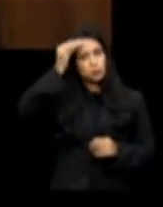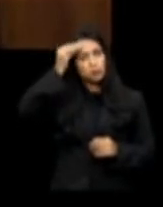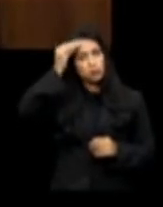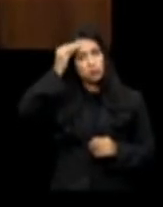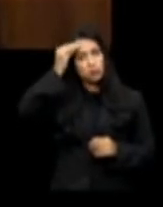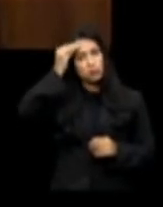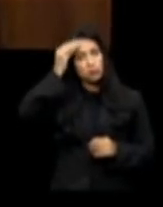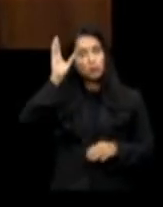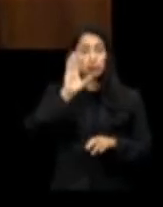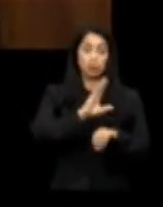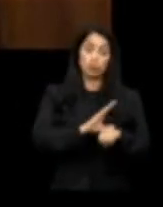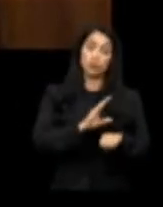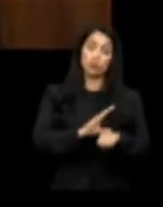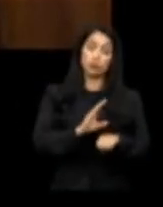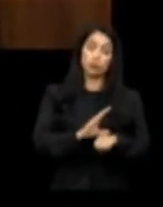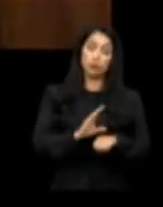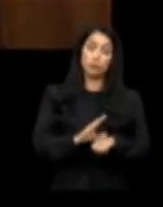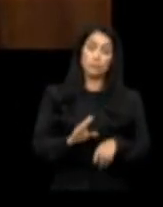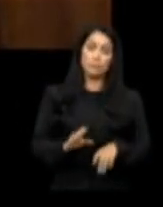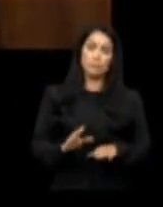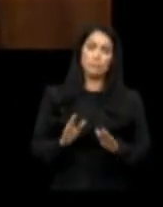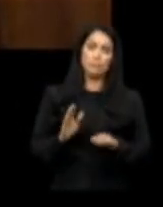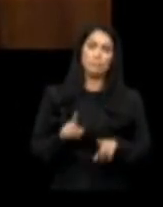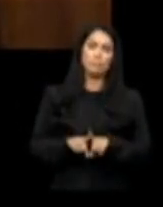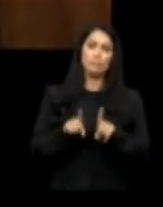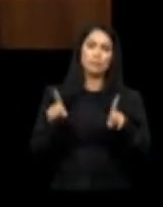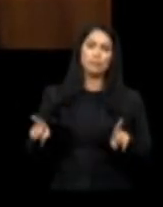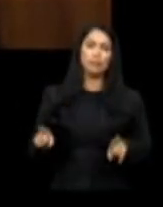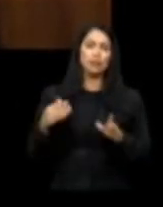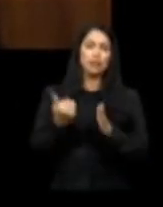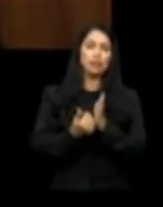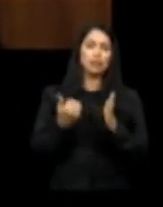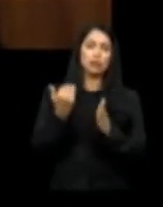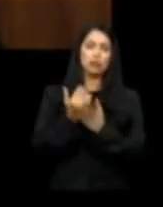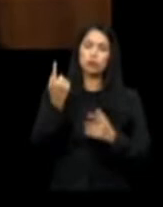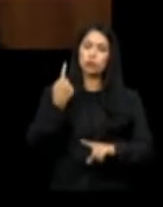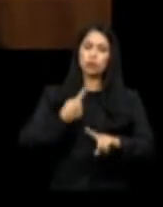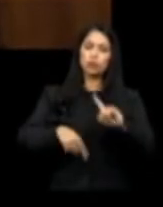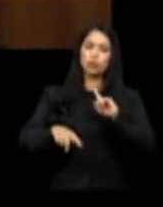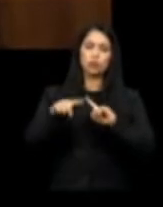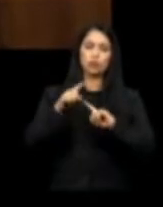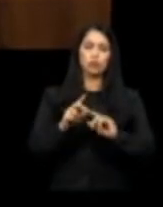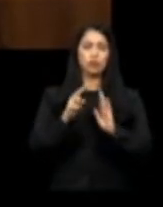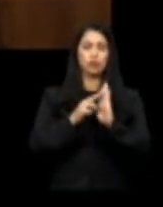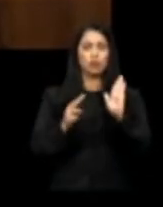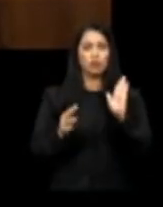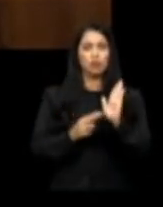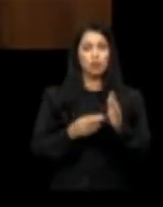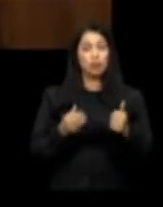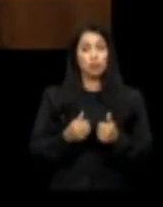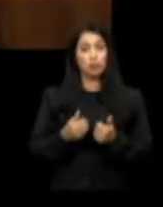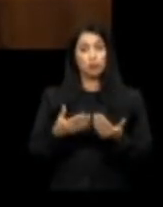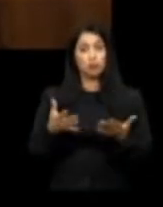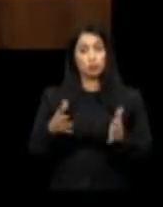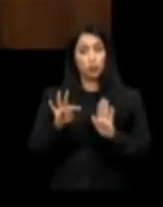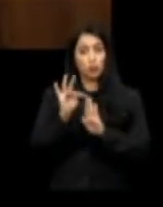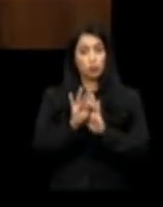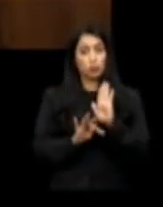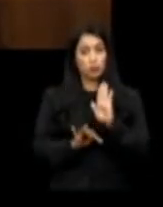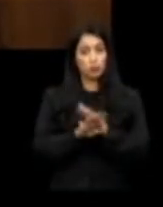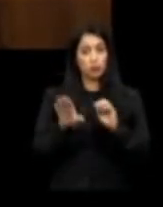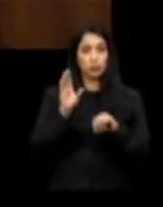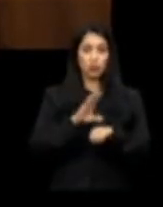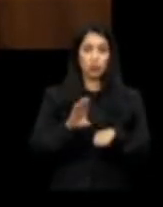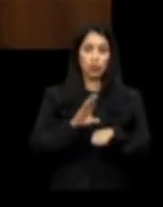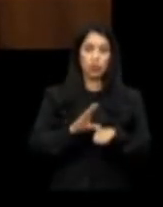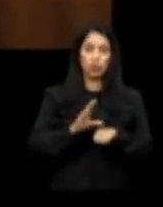das Constituições. Para além desses desenvolvimentos normativos, a abertura do texto